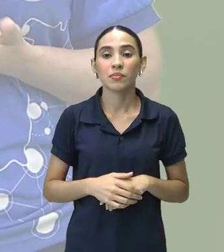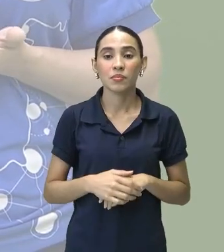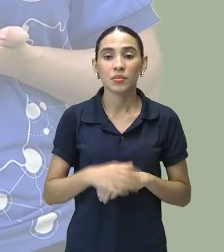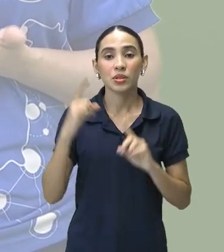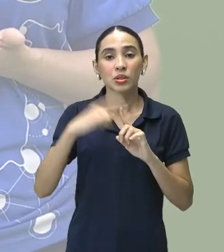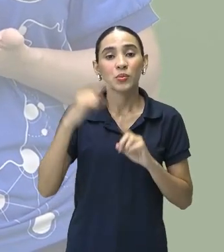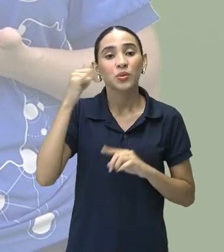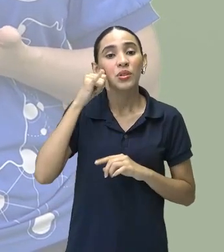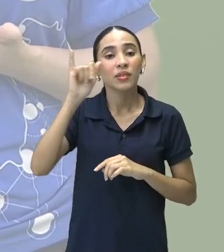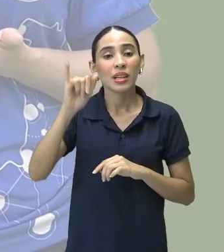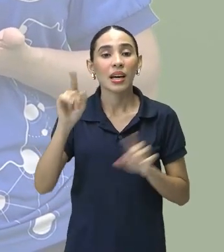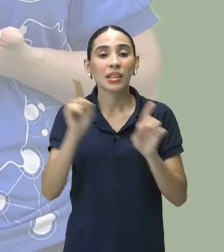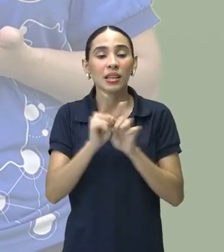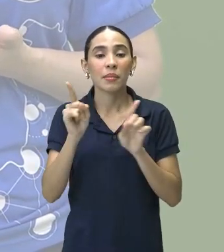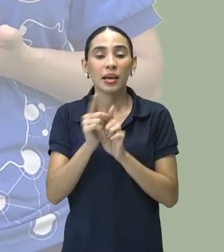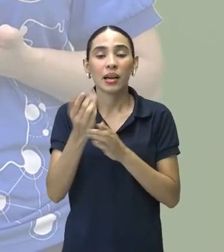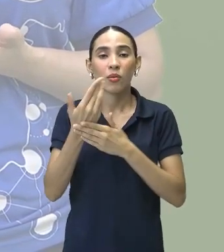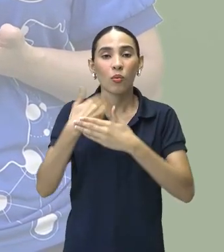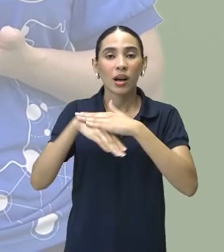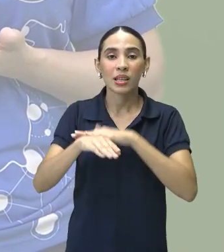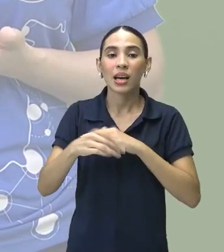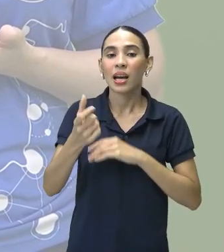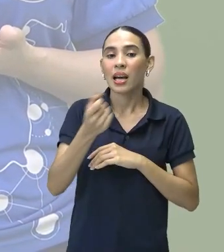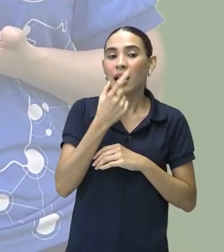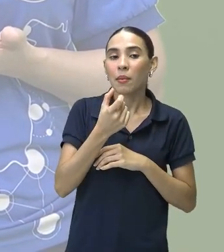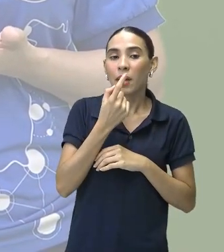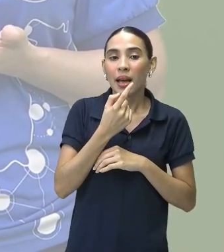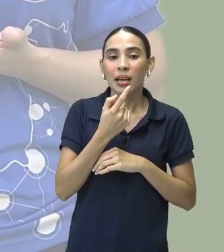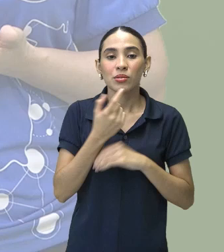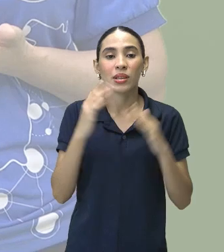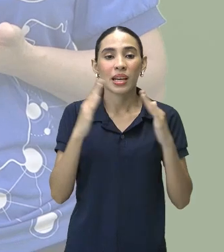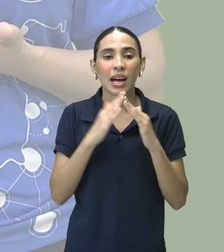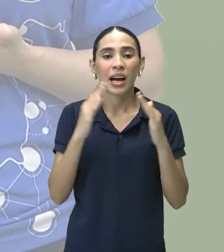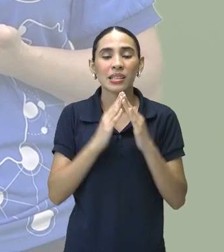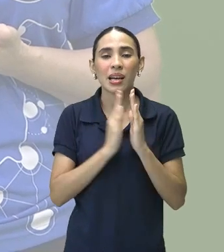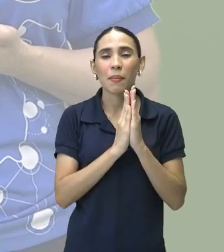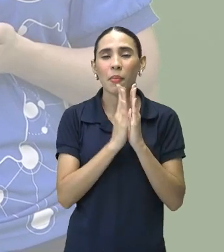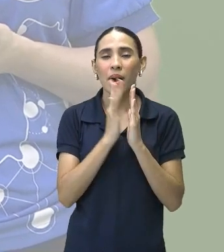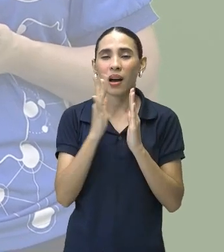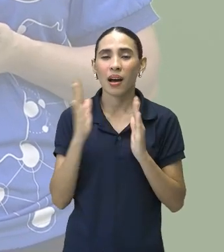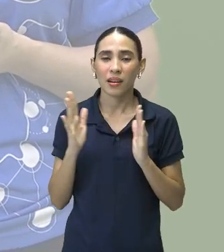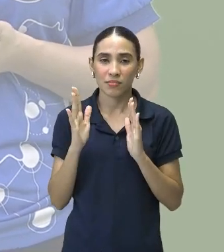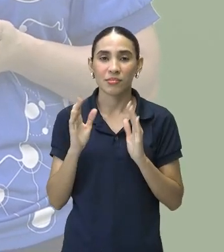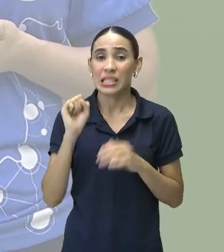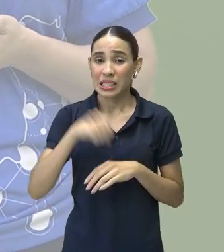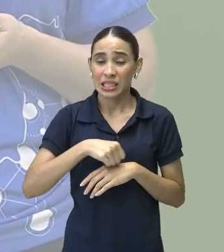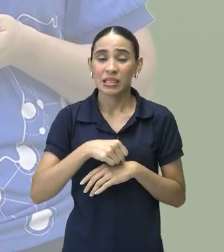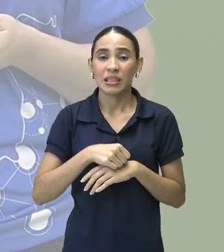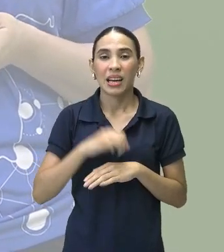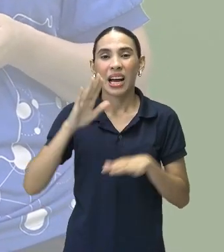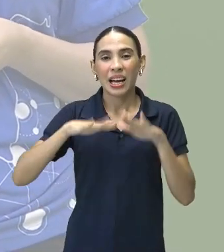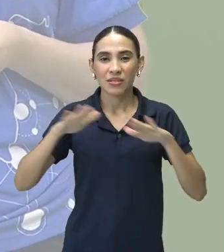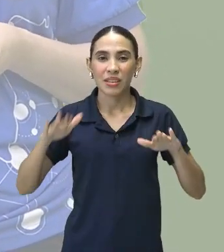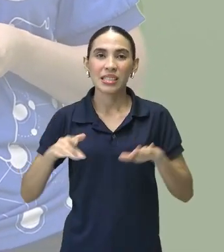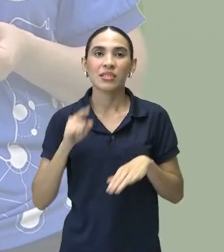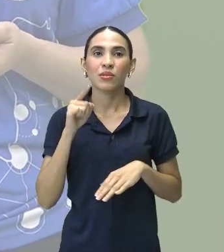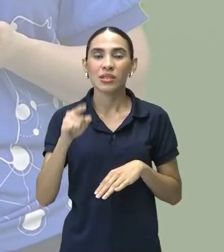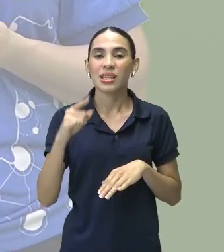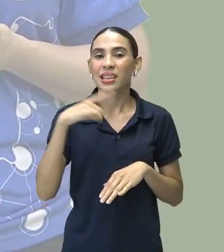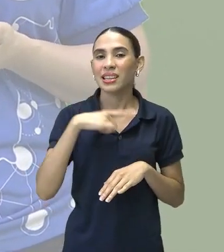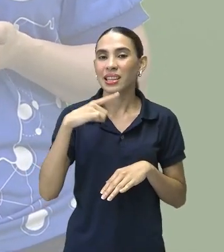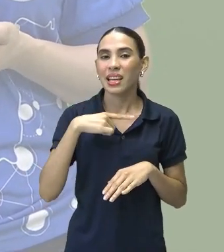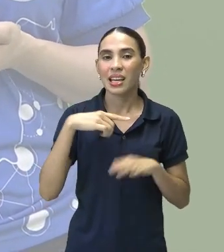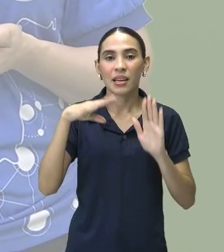de evitar armazenar medicamentos em casa por longos períodos. Sim, às vezes você tem